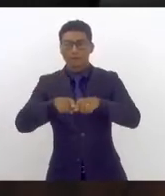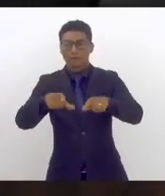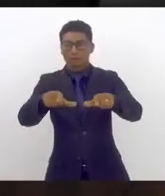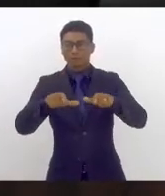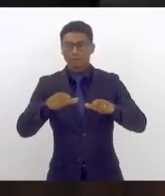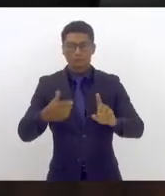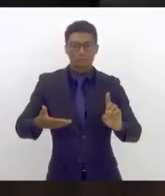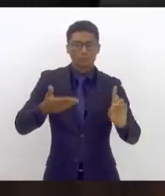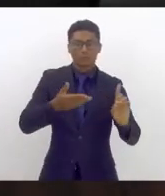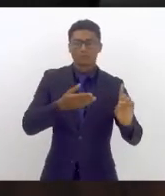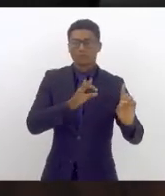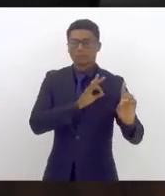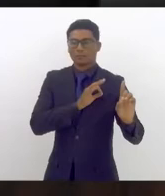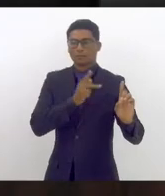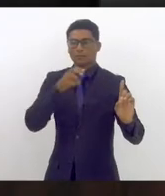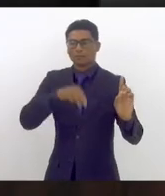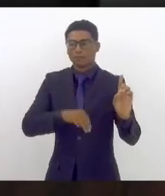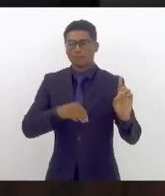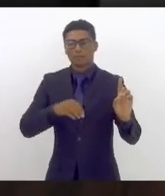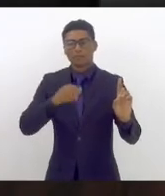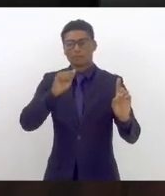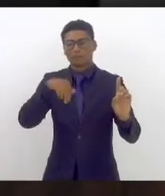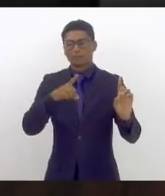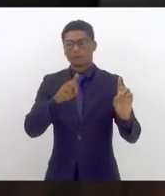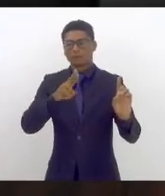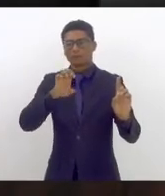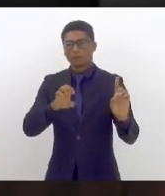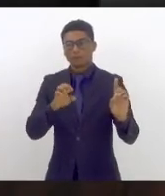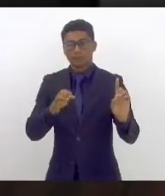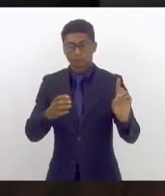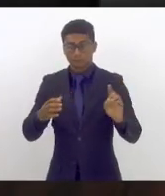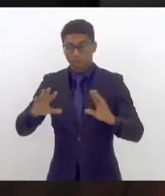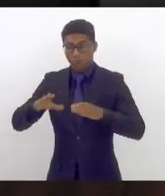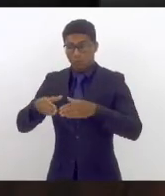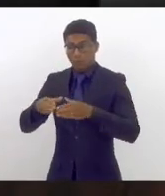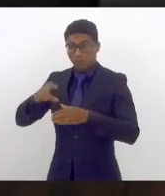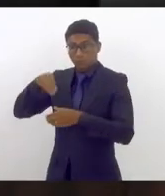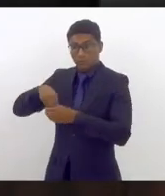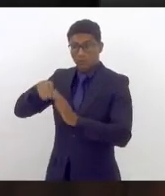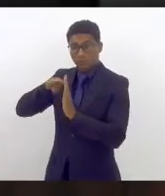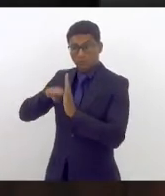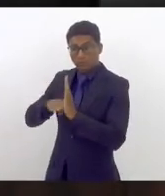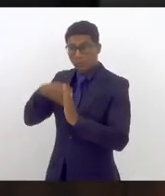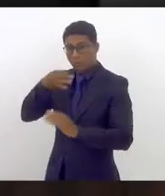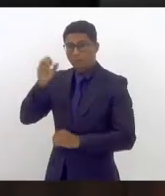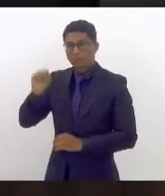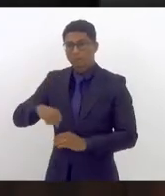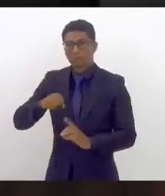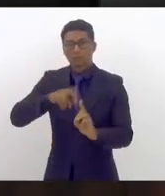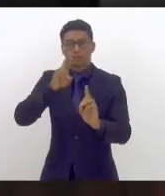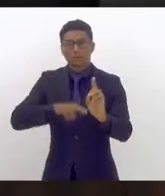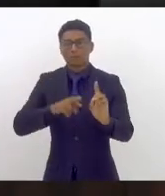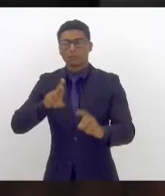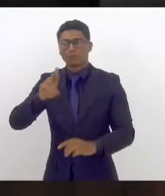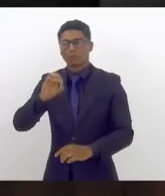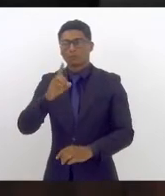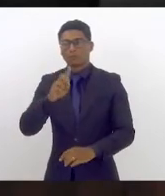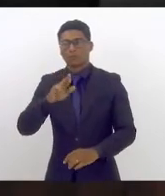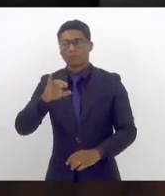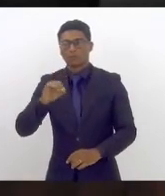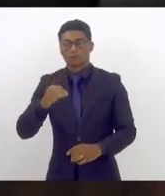ou Major PM André Luiz Almeida de Paula parecida comissão de novas internas de proporções externas favorável de Rodrigo amoriente